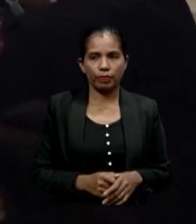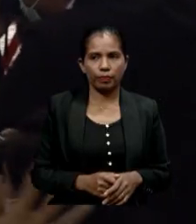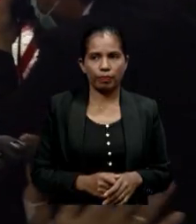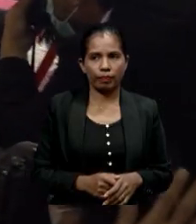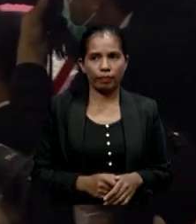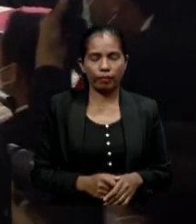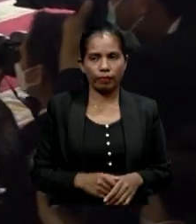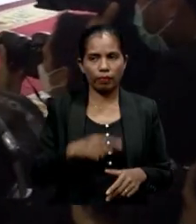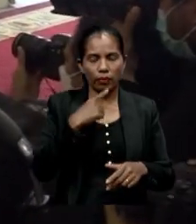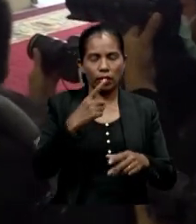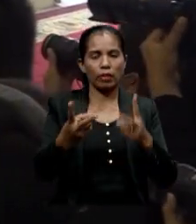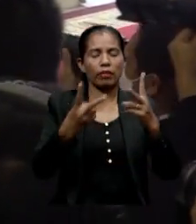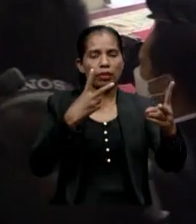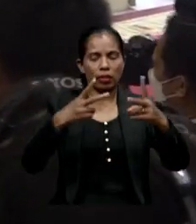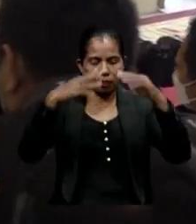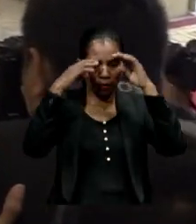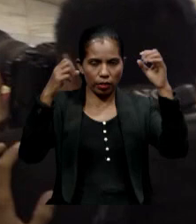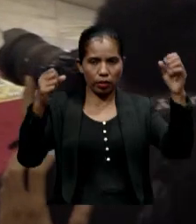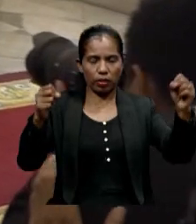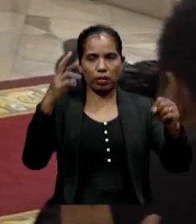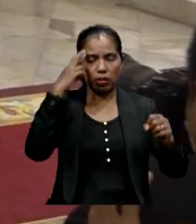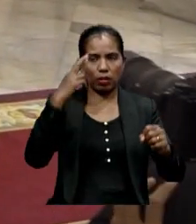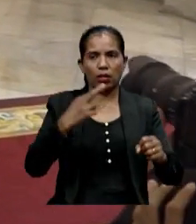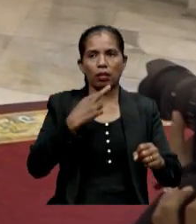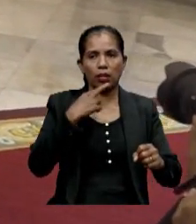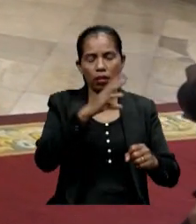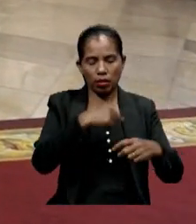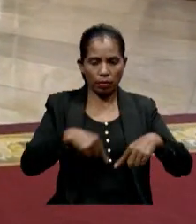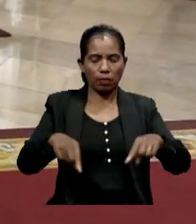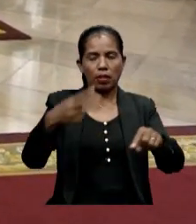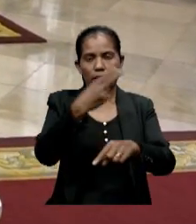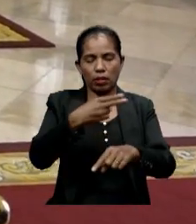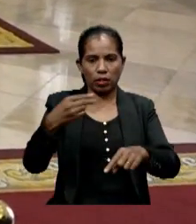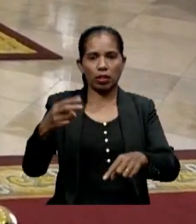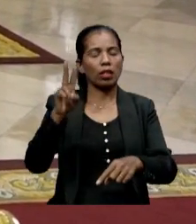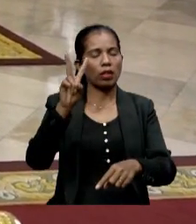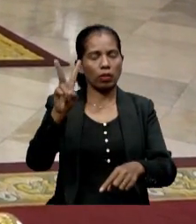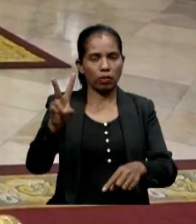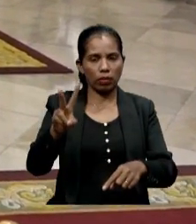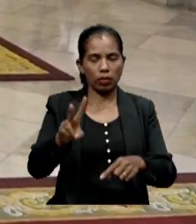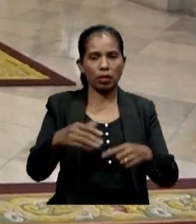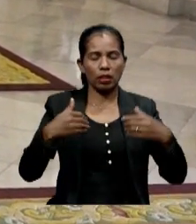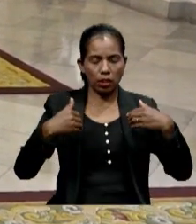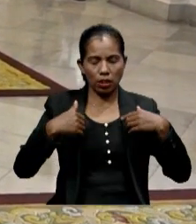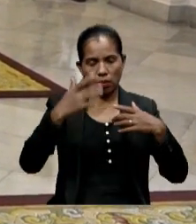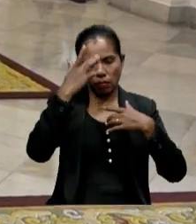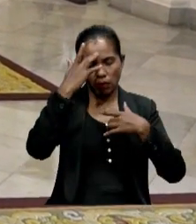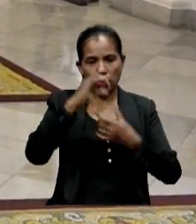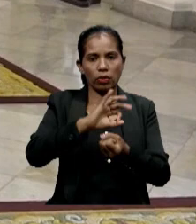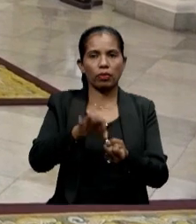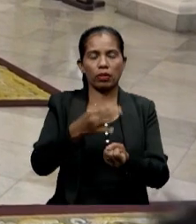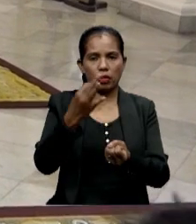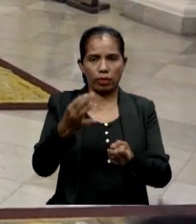Delegação oficial visita Presidente da República José Ramos Horta ba Indonésia na Ingrua, deteta positivo